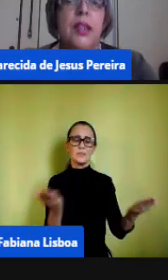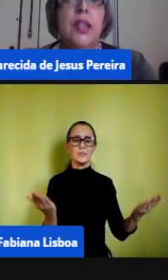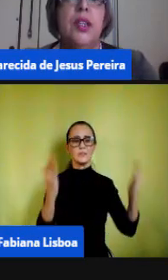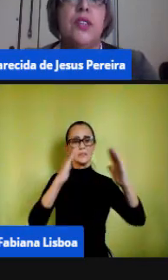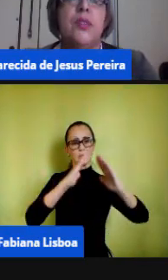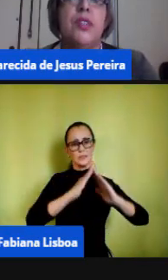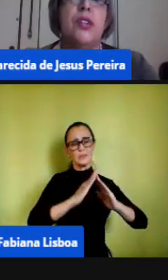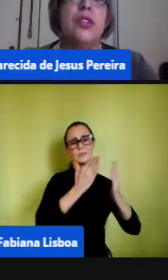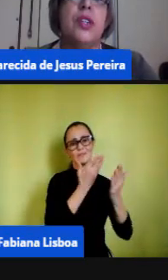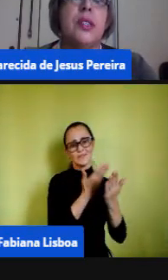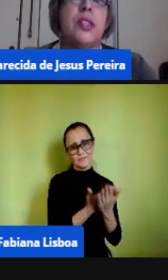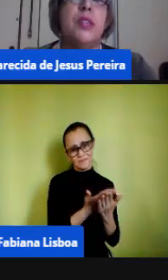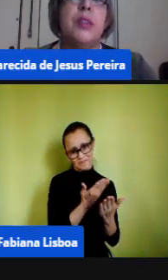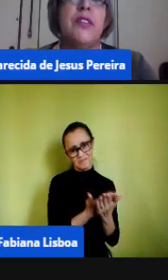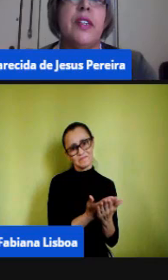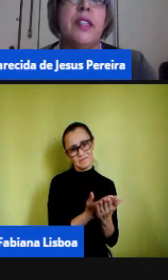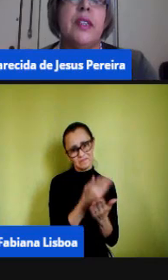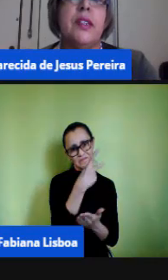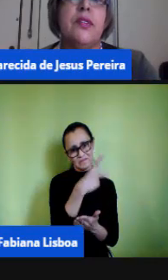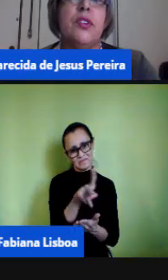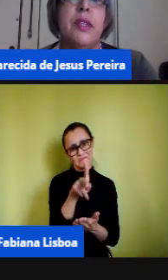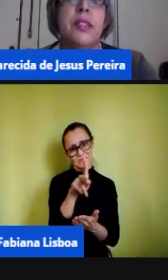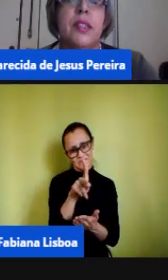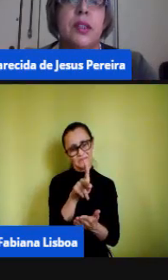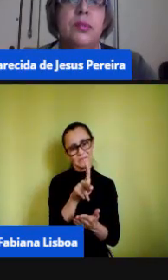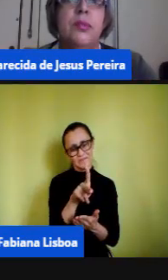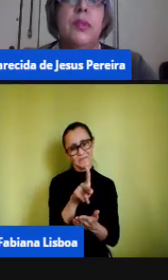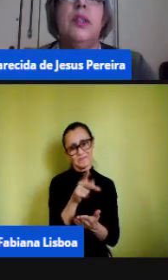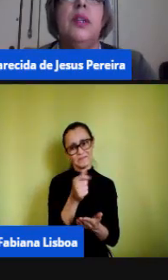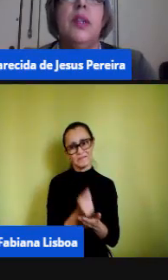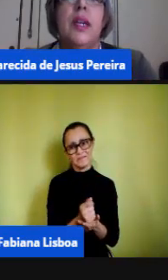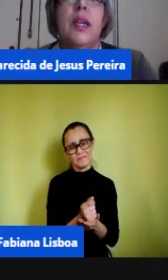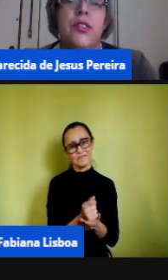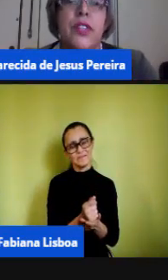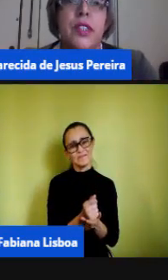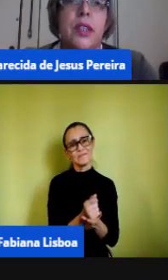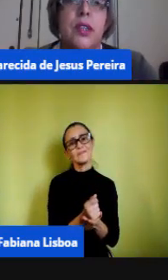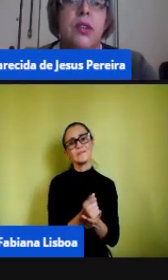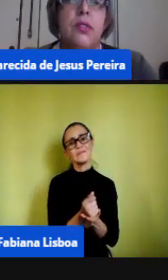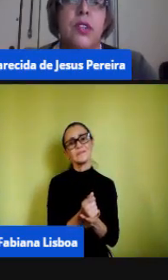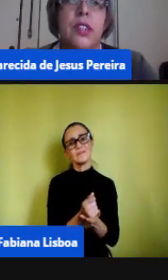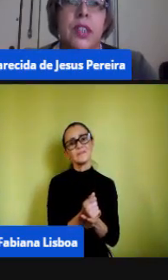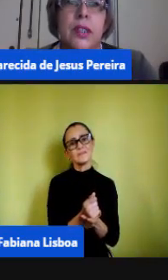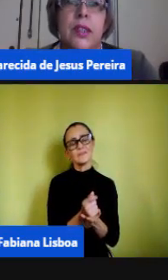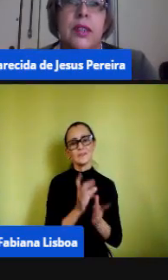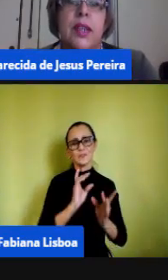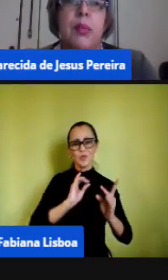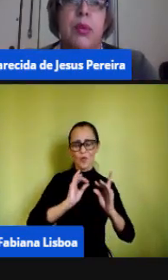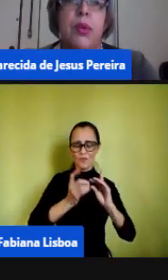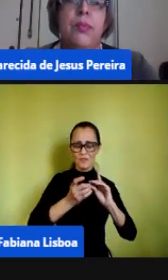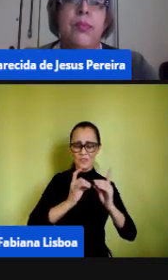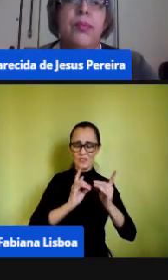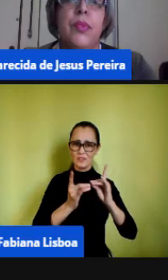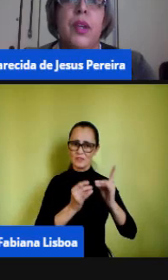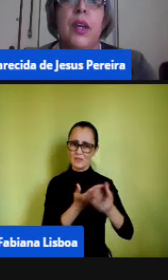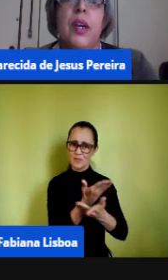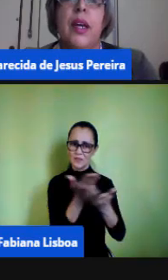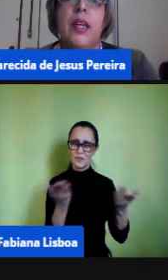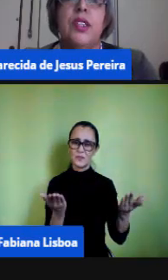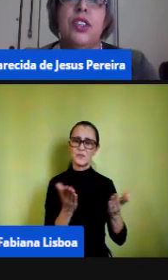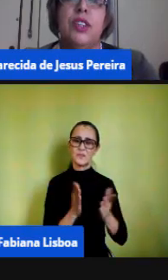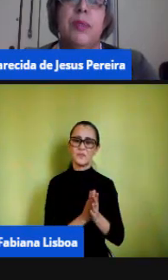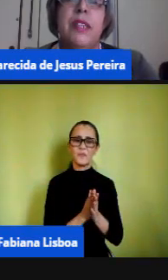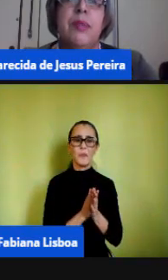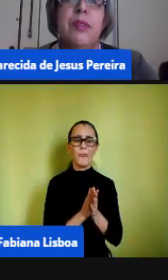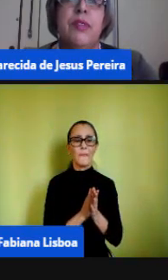tá? Nós vamos estar nos organizando para estar fazendo essa formação, essa oficina com vocês, tá bom? Era